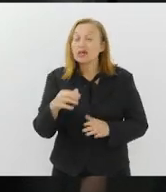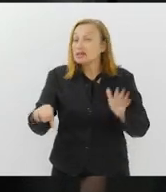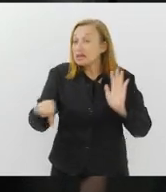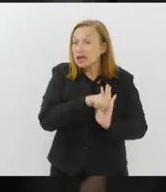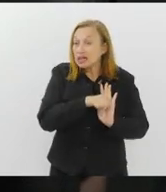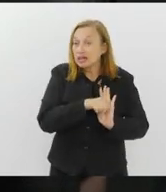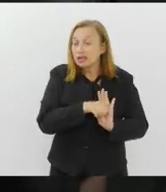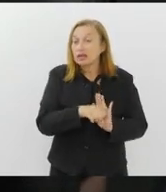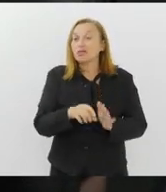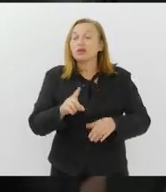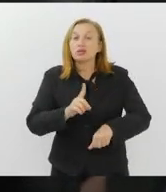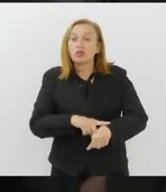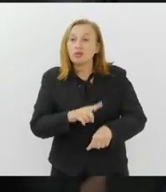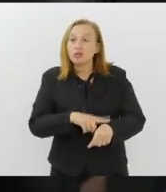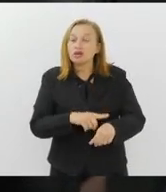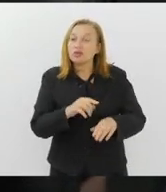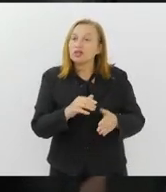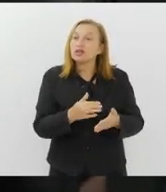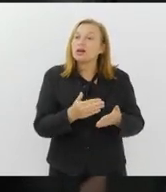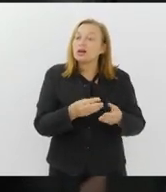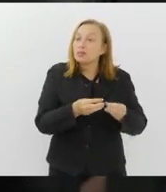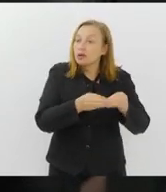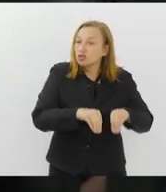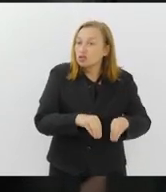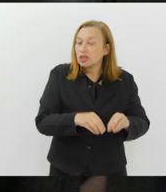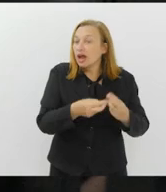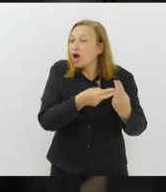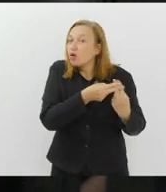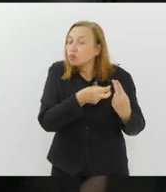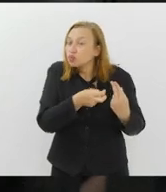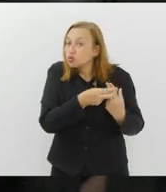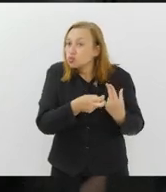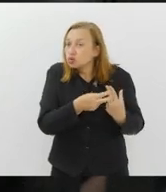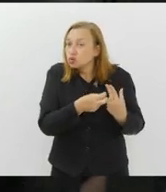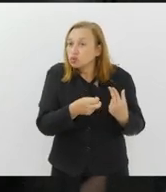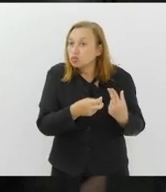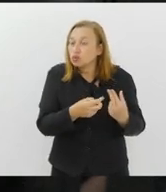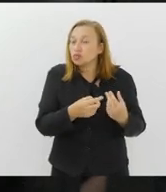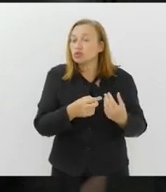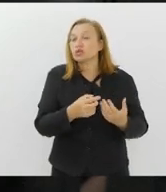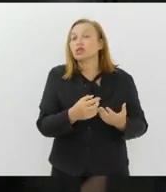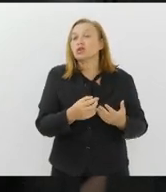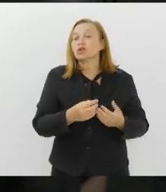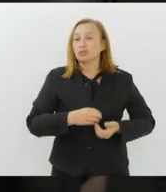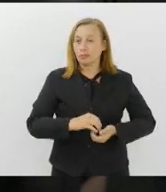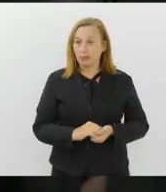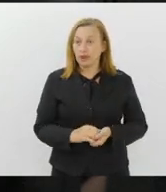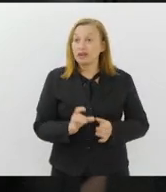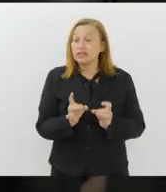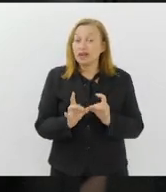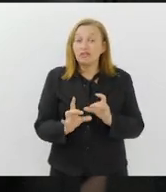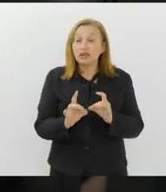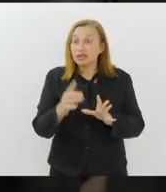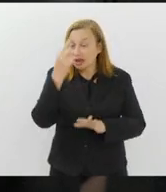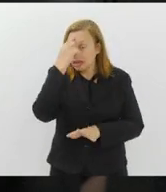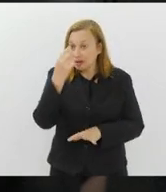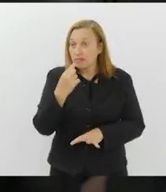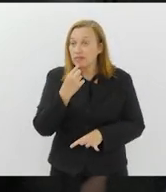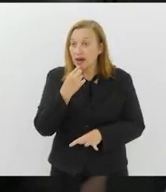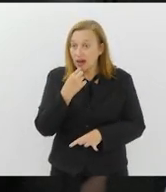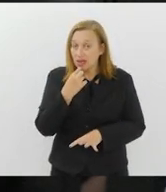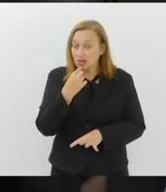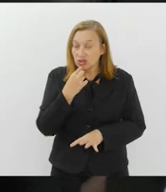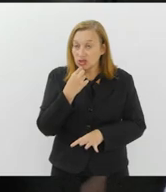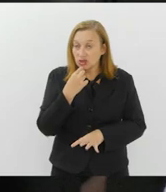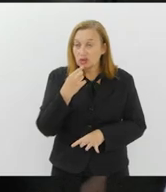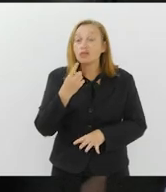desmontar o SUS em vez de construir e está subjugando a população, está vendendo a imagem de que o terceiro maior